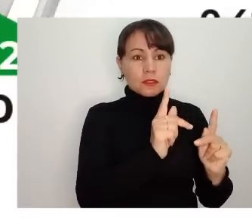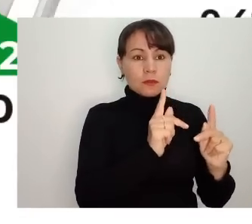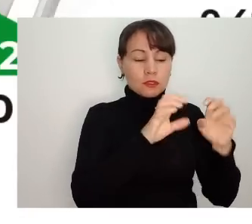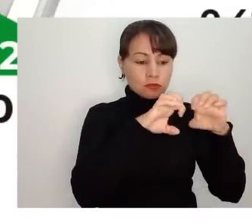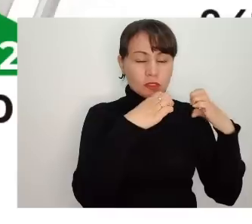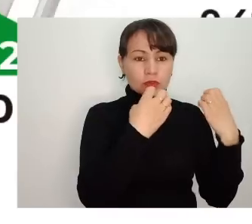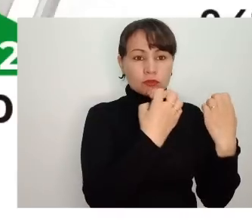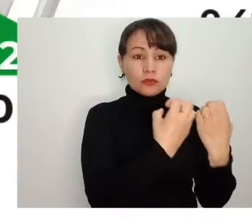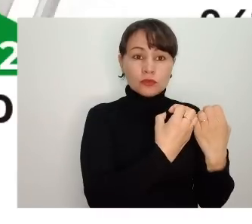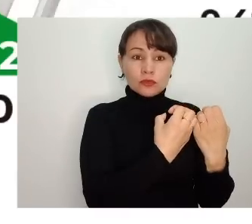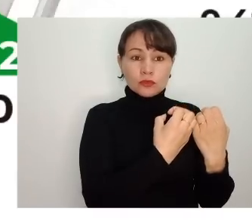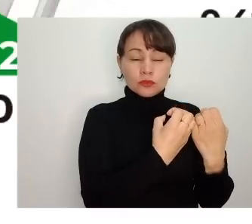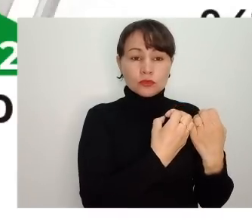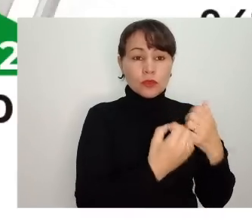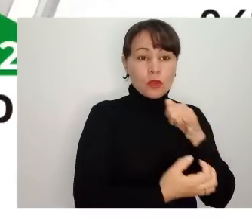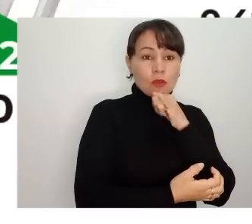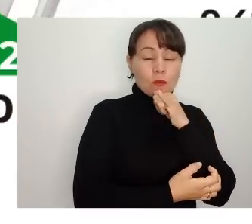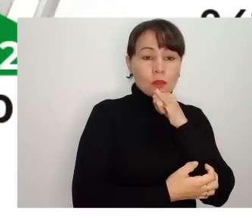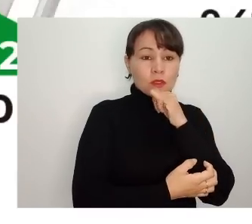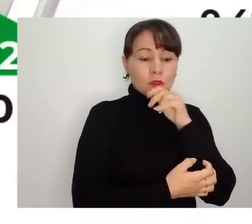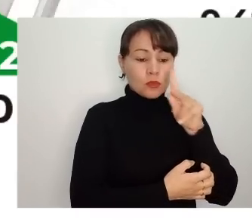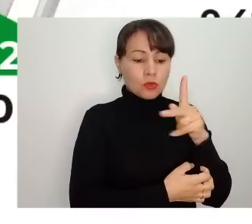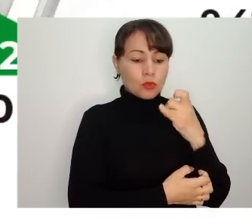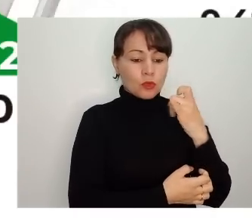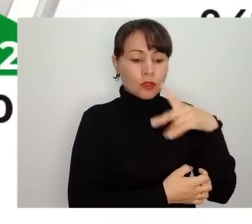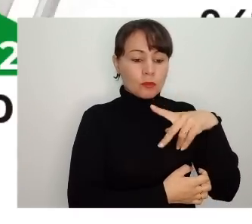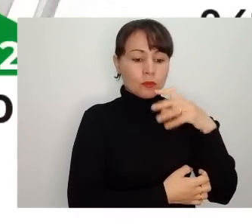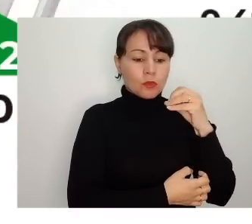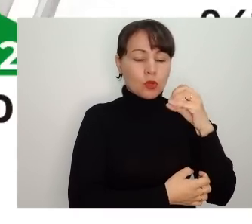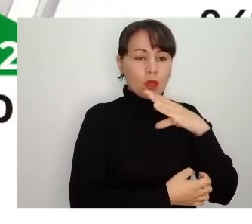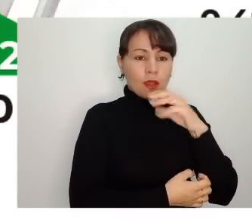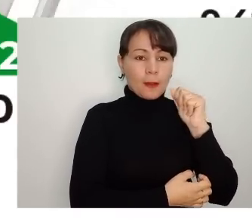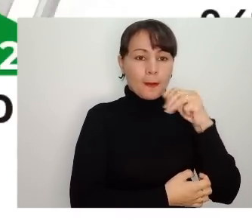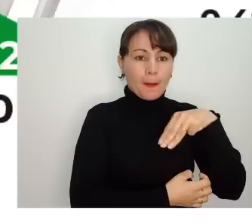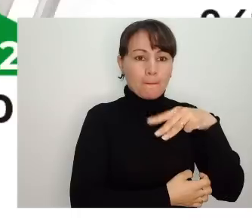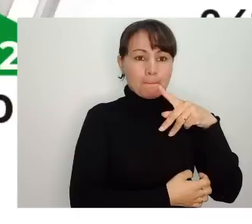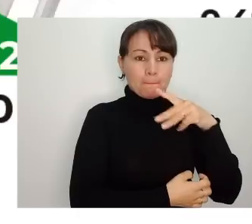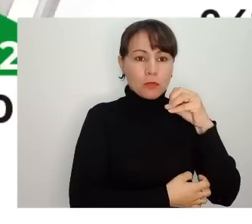processamento da estrutura, como, por exemplo, do hipocampo.